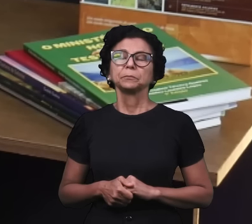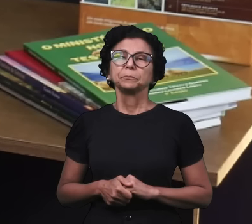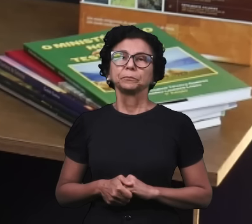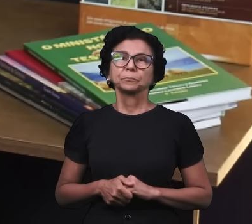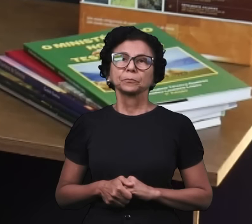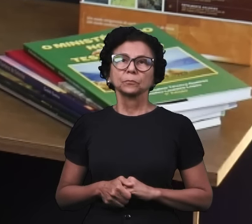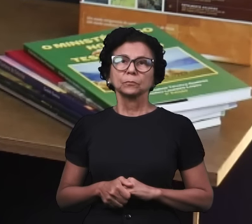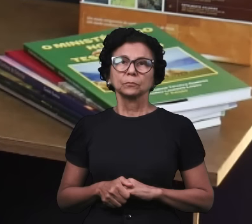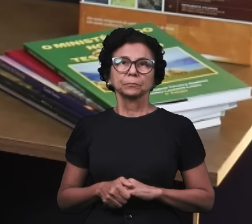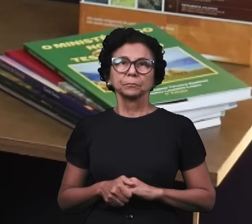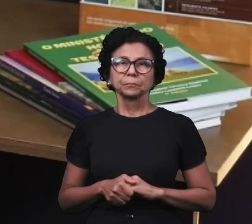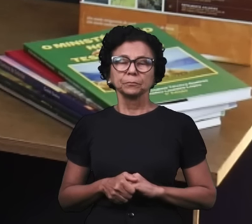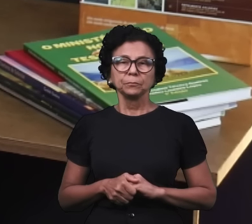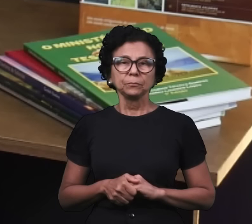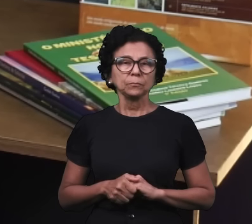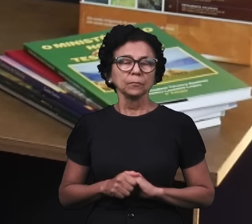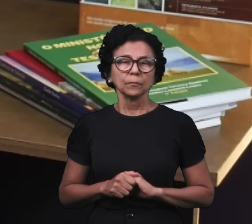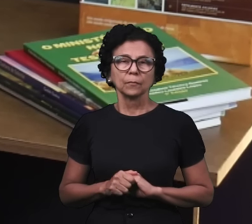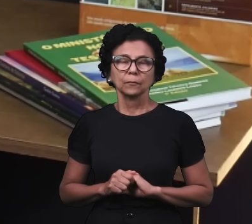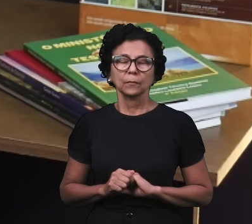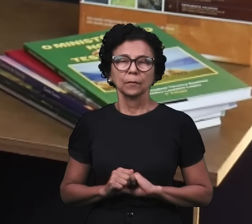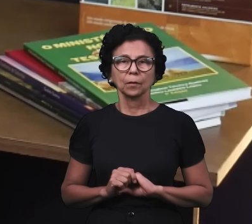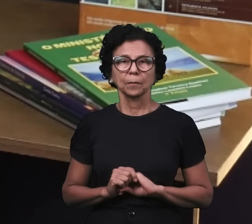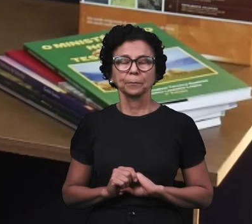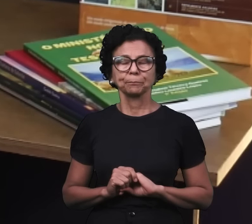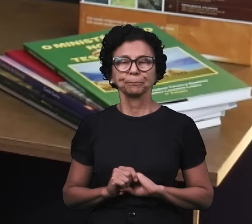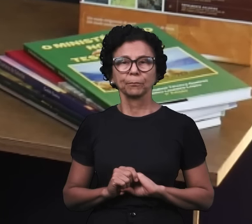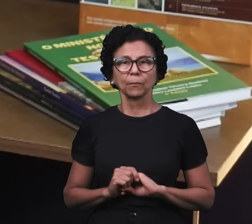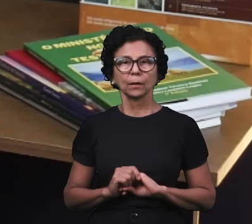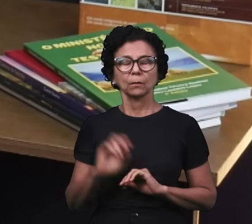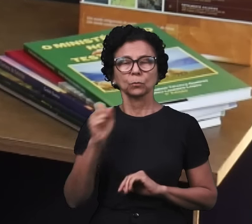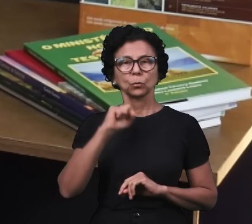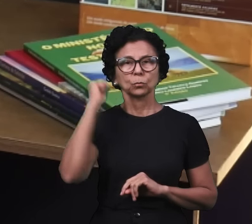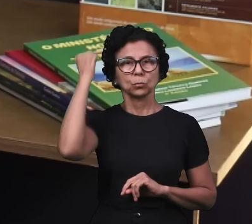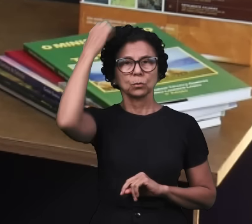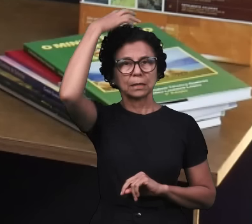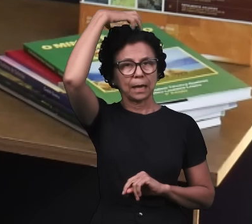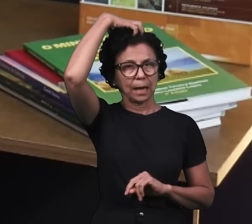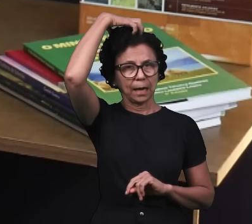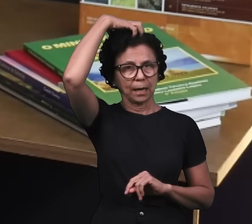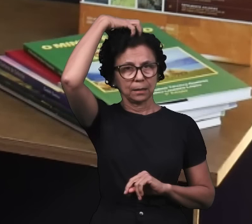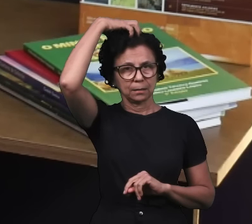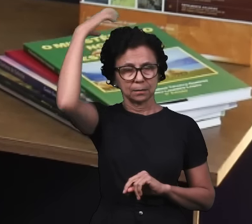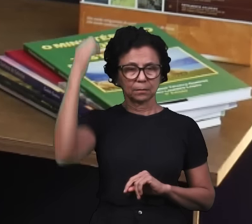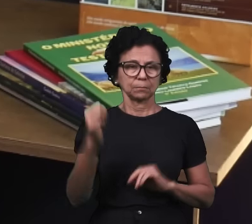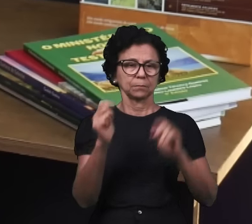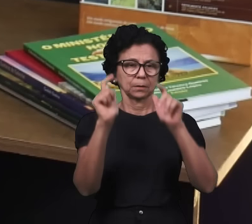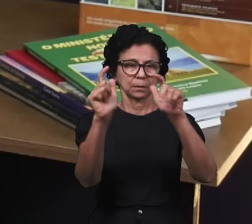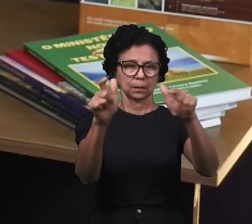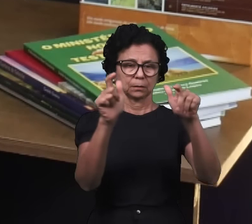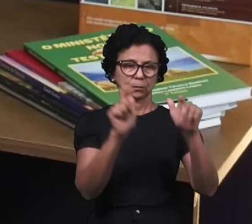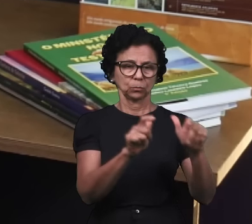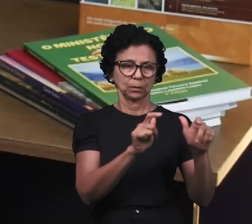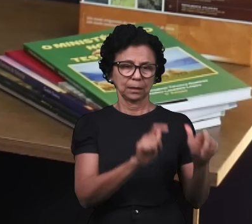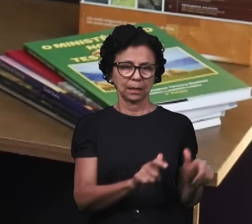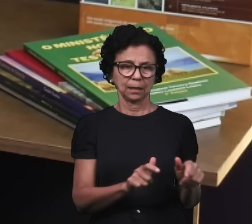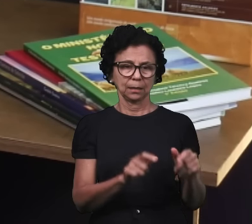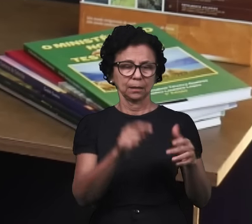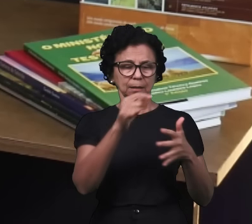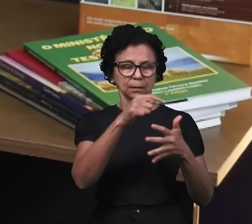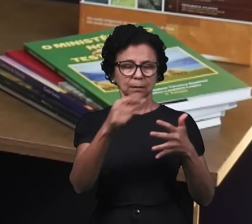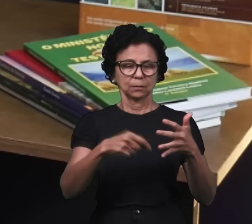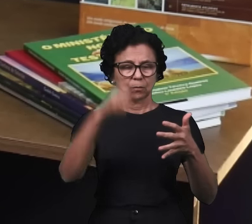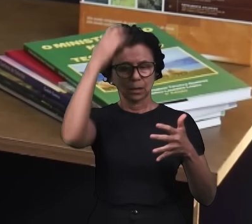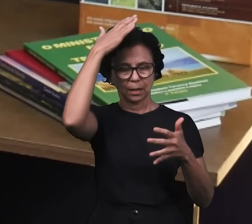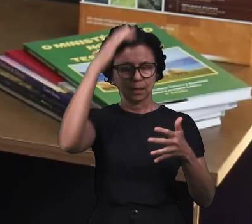era diferente de todos os reinos que estavam naquela terra. Sim. Toda aquela terra tinham reis, tinham líderes, né,